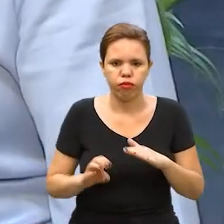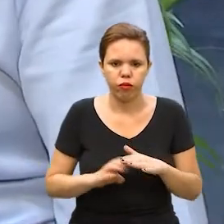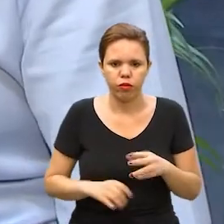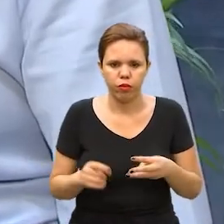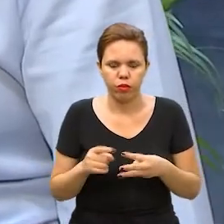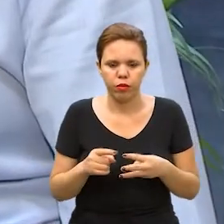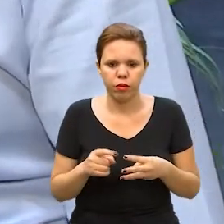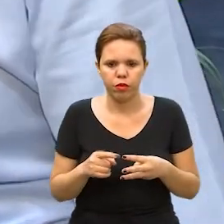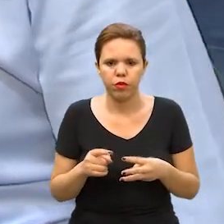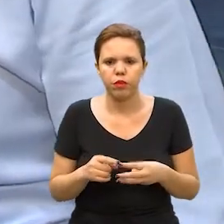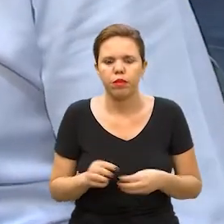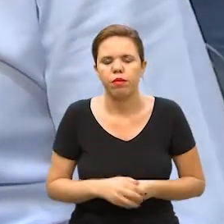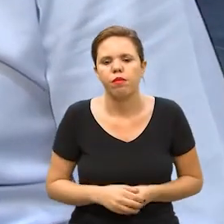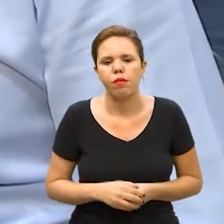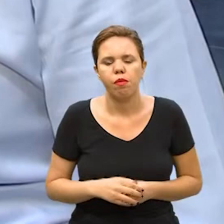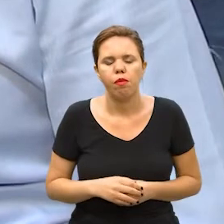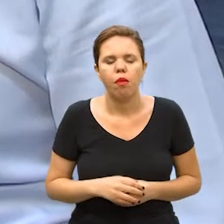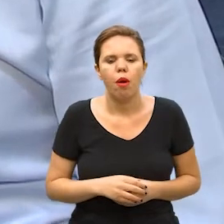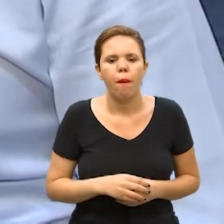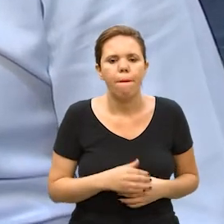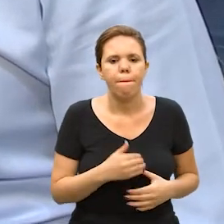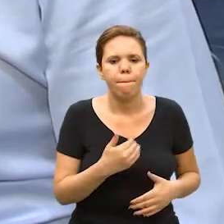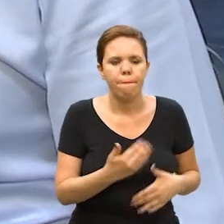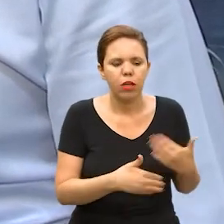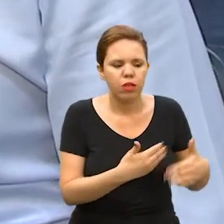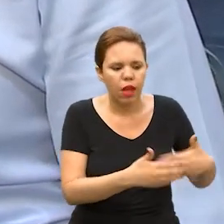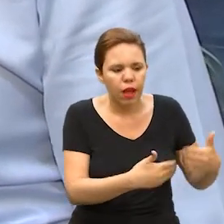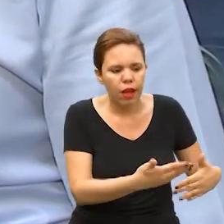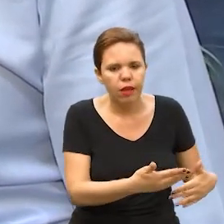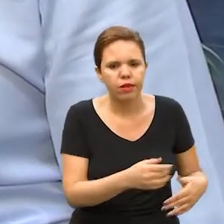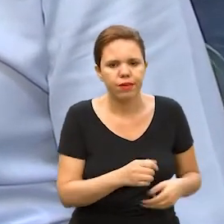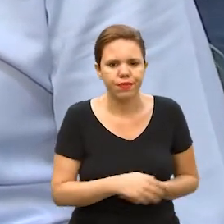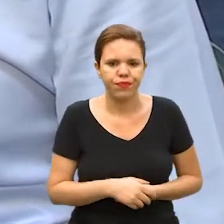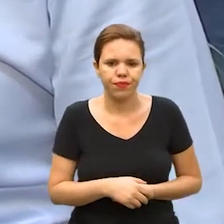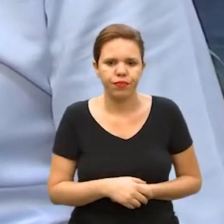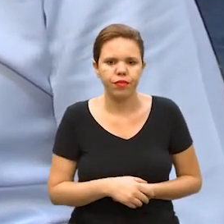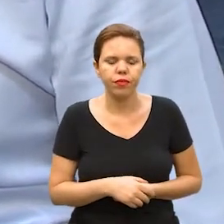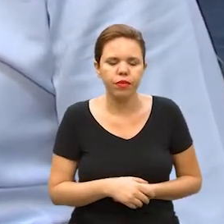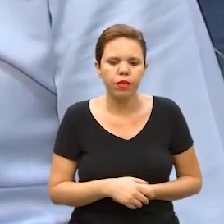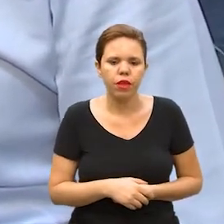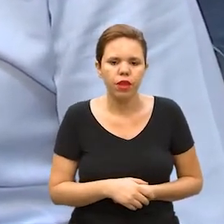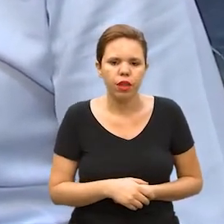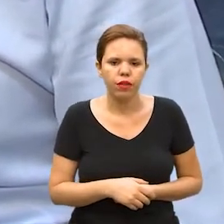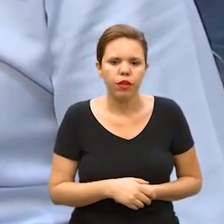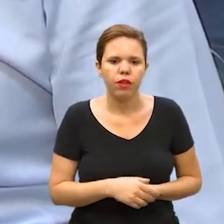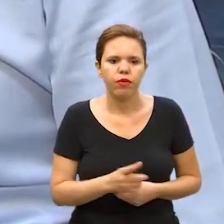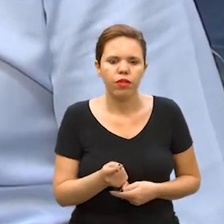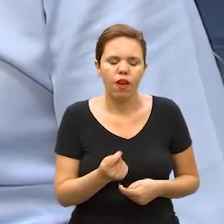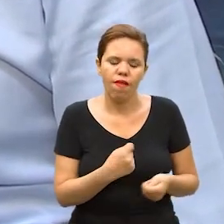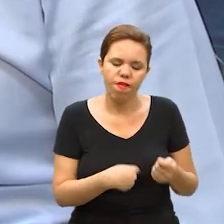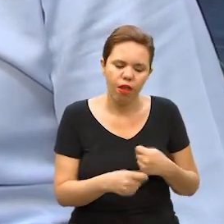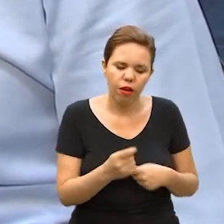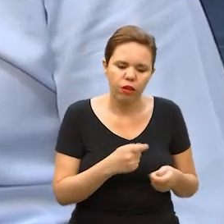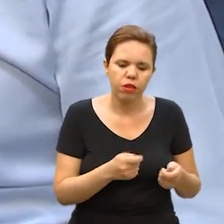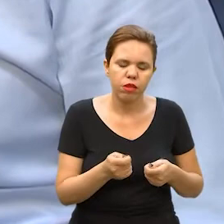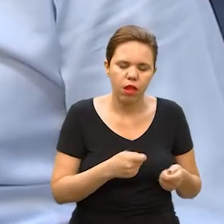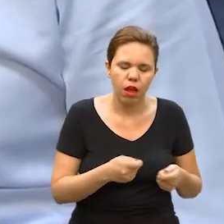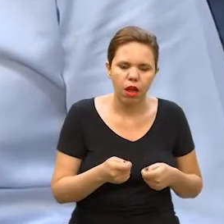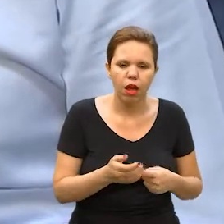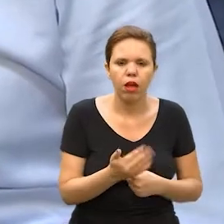a parte de processo. Você tratar com tecnologia, você tem que estar muito